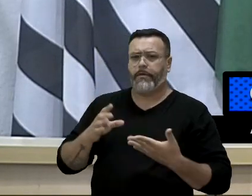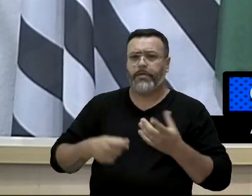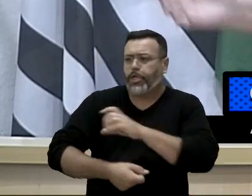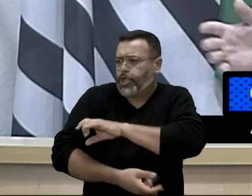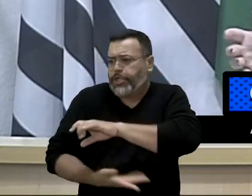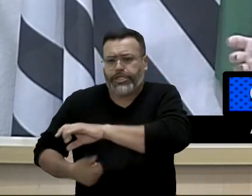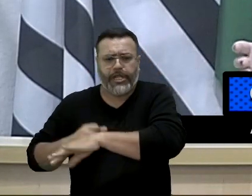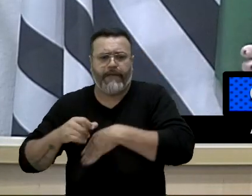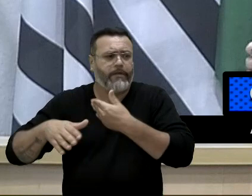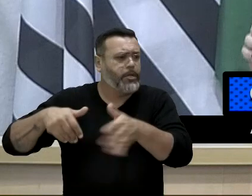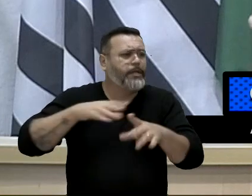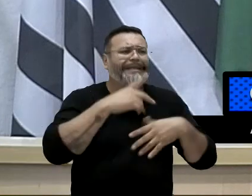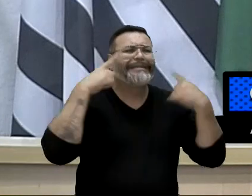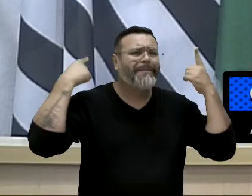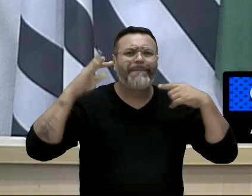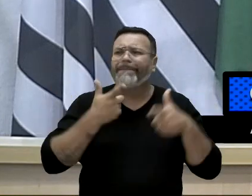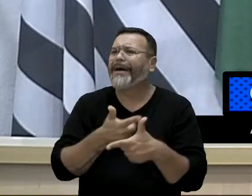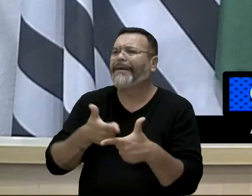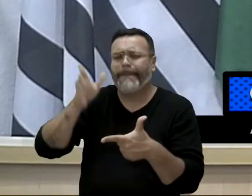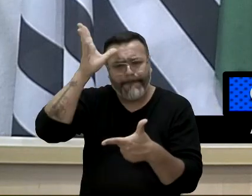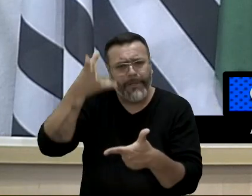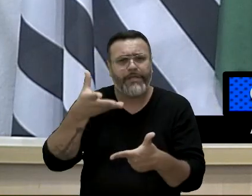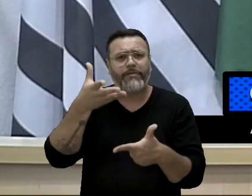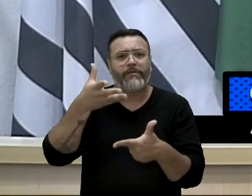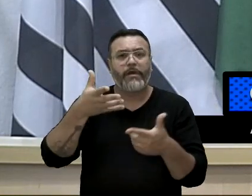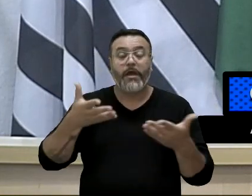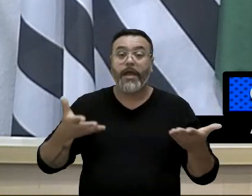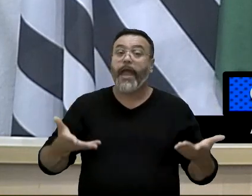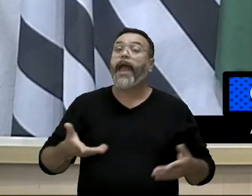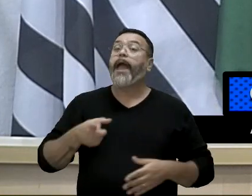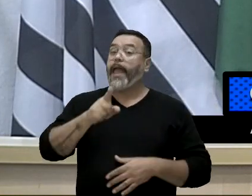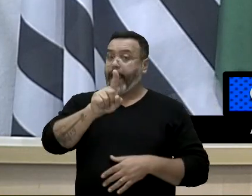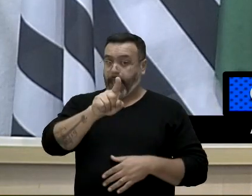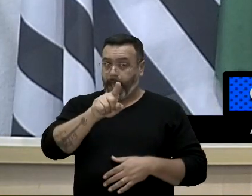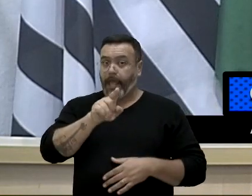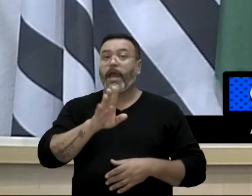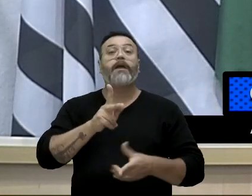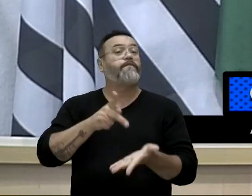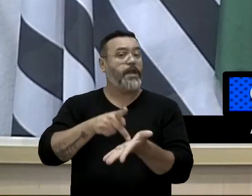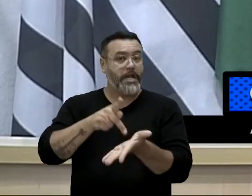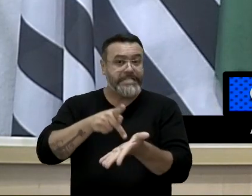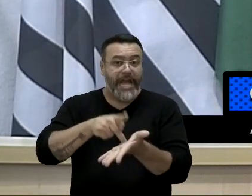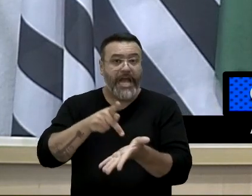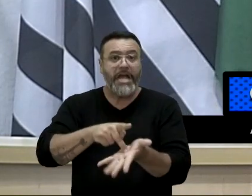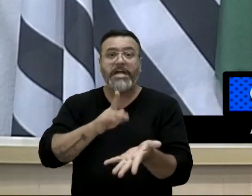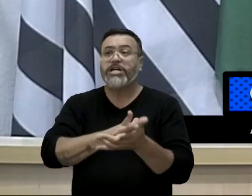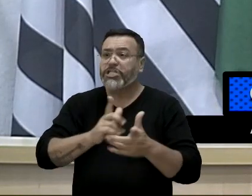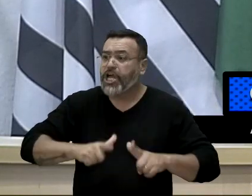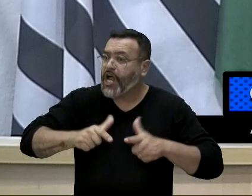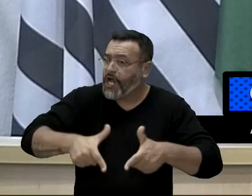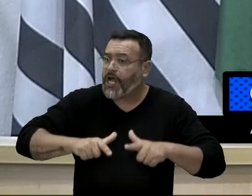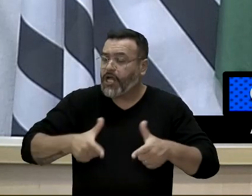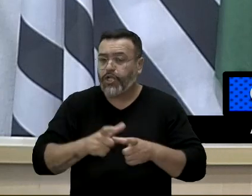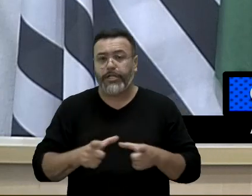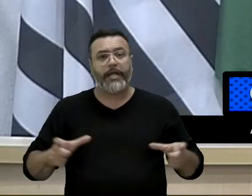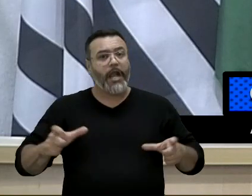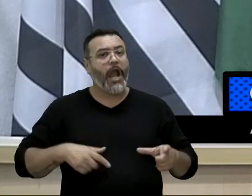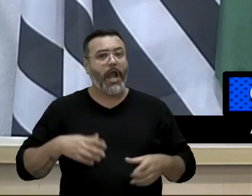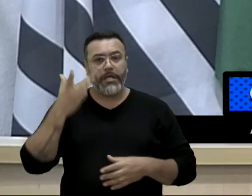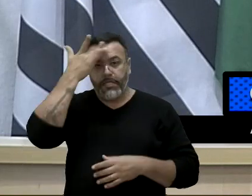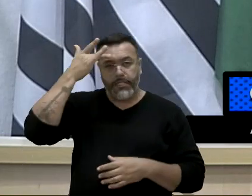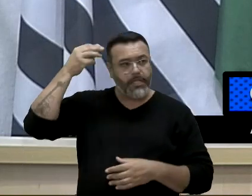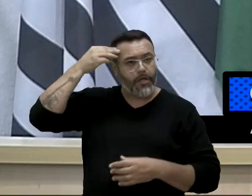saía louca pra resolver outros problemas. É assim, gente, a luta é grande. E aí a gente fala em política pública pra saúde mental,